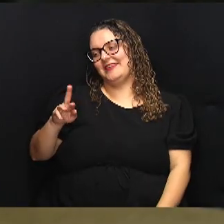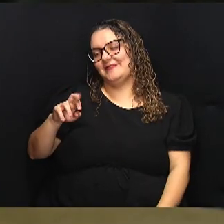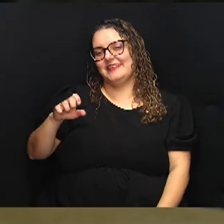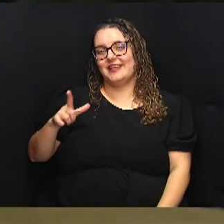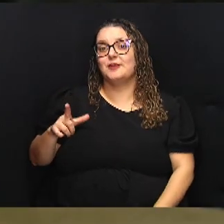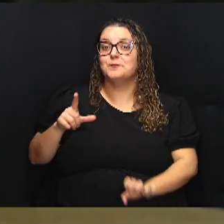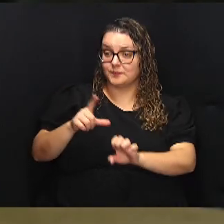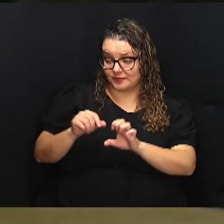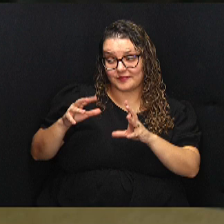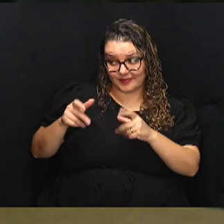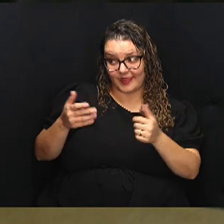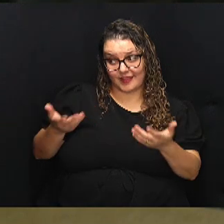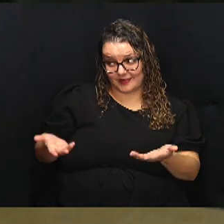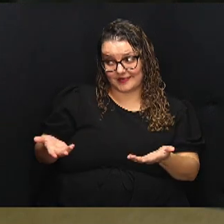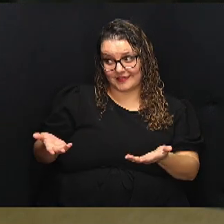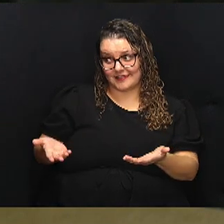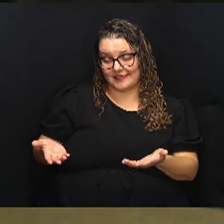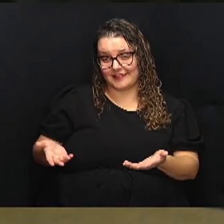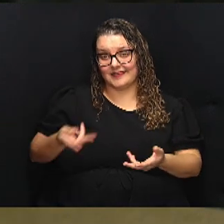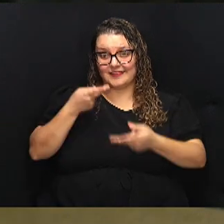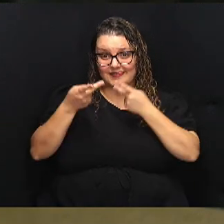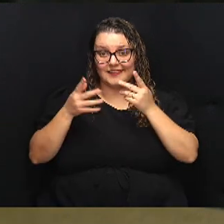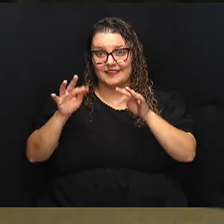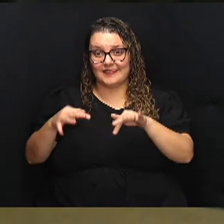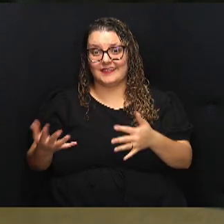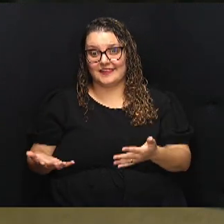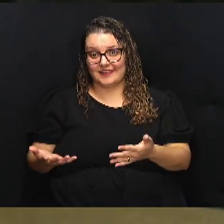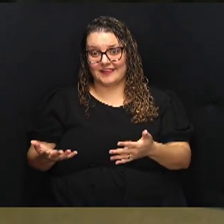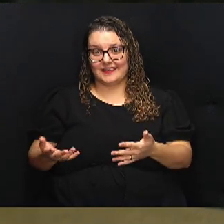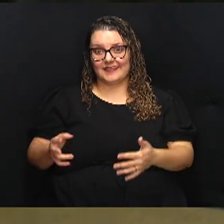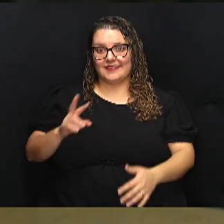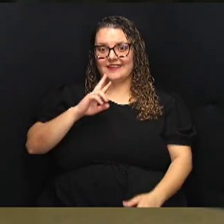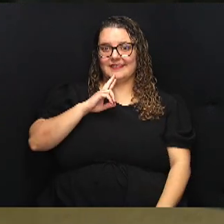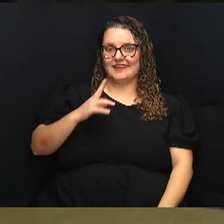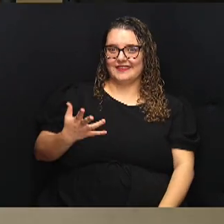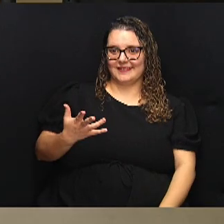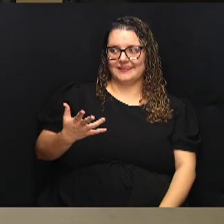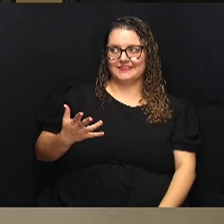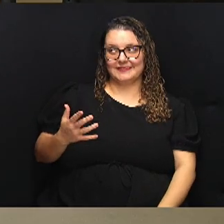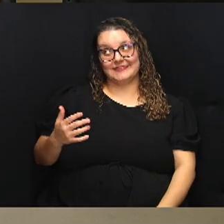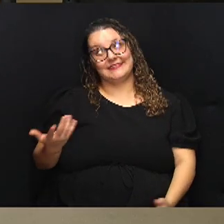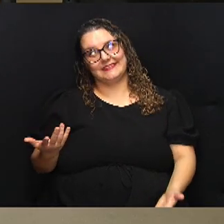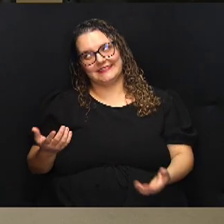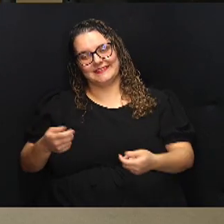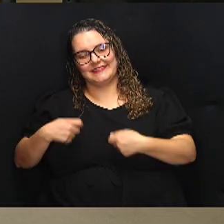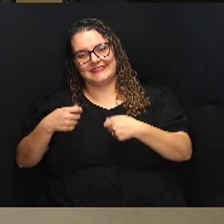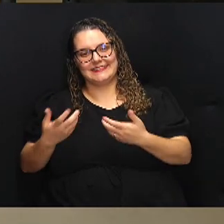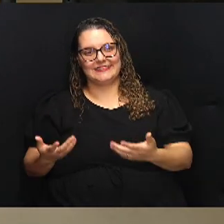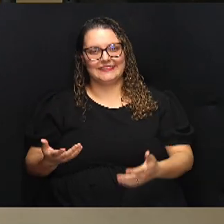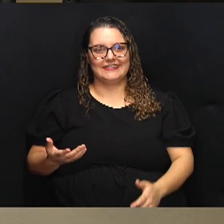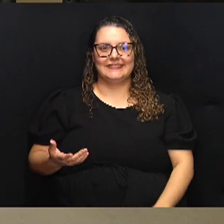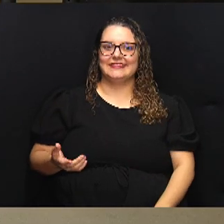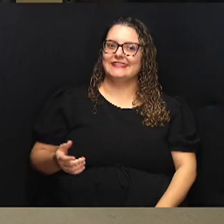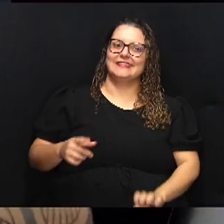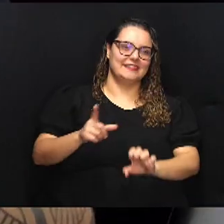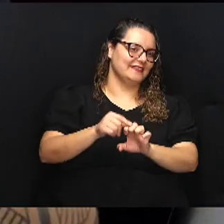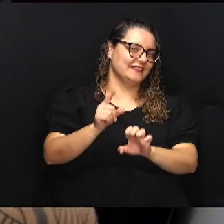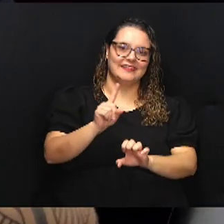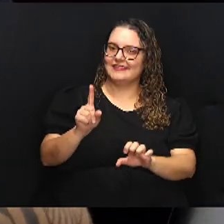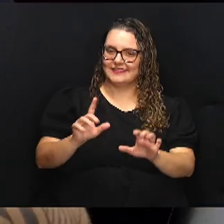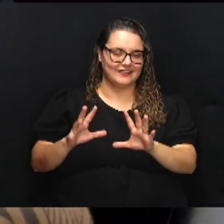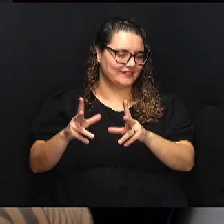empreender é para todos? Vamos para as considerações finais e a resposta que não quer calar. Não, empreender não é para todos.